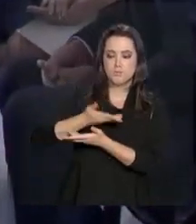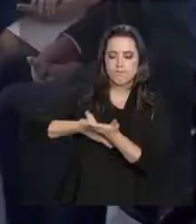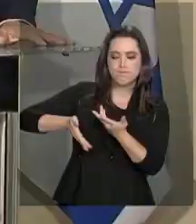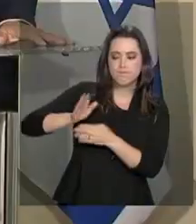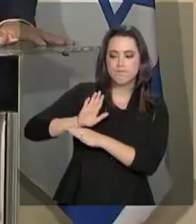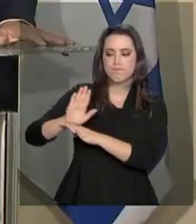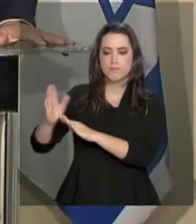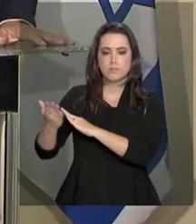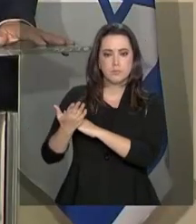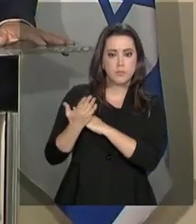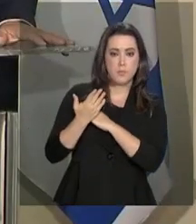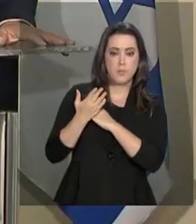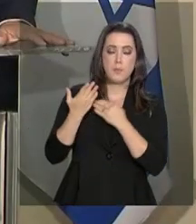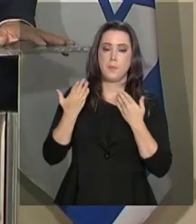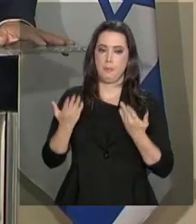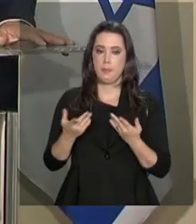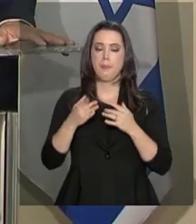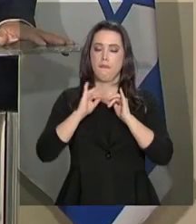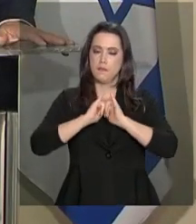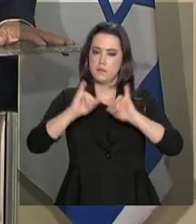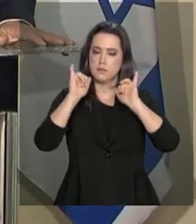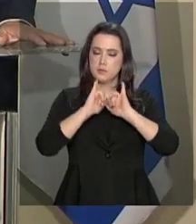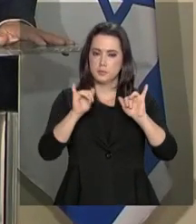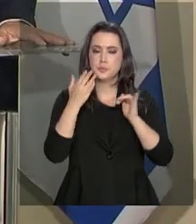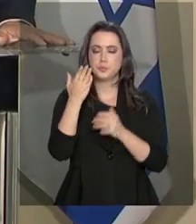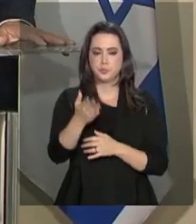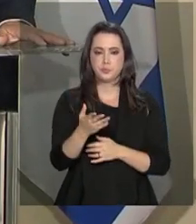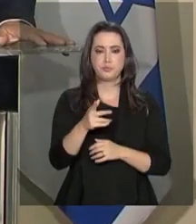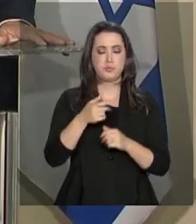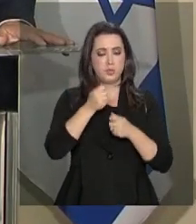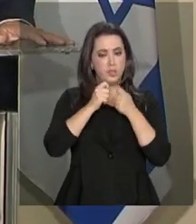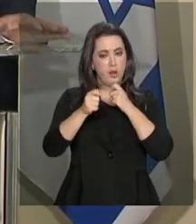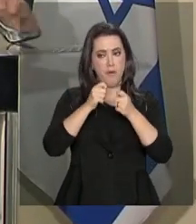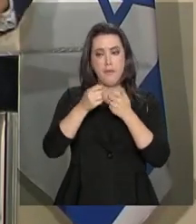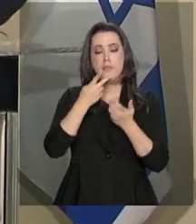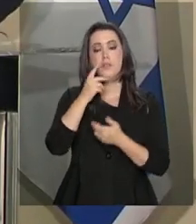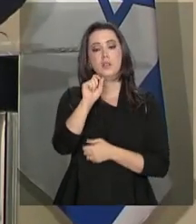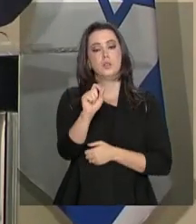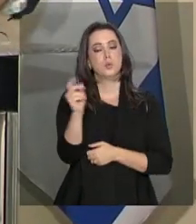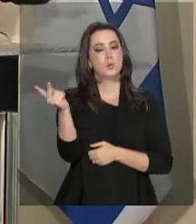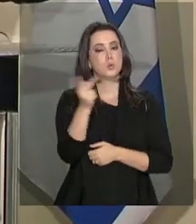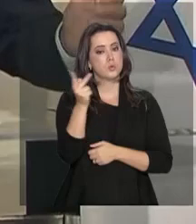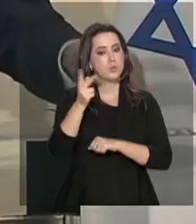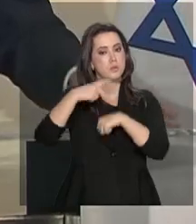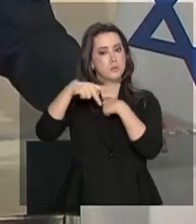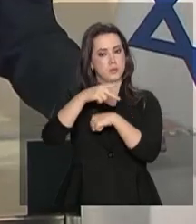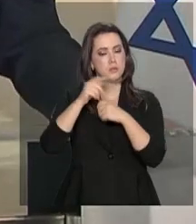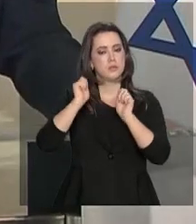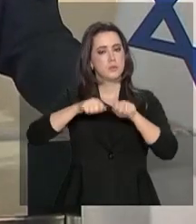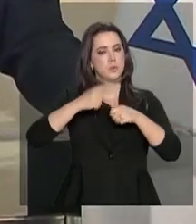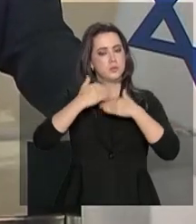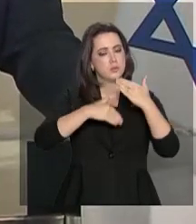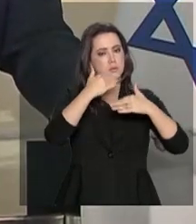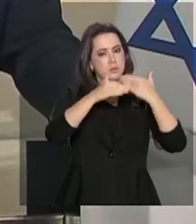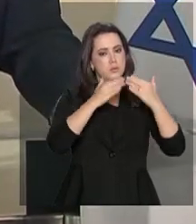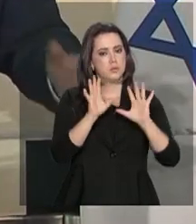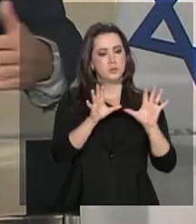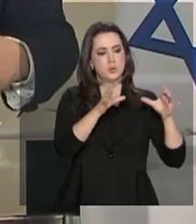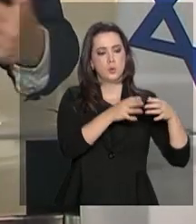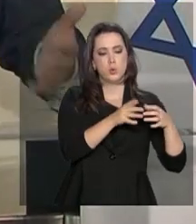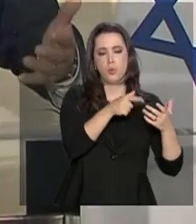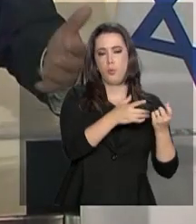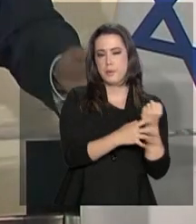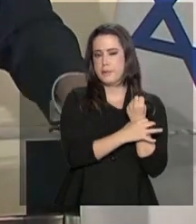Israel. Em declaração à imprensa, o premier ressaltou que a parceria entre os dois países pode crescer em áreas